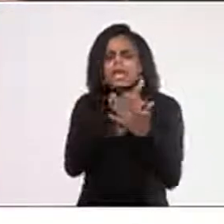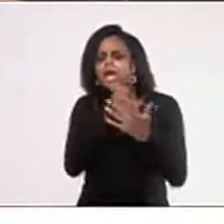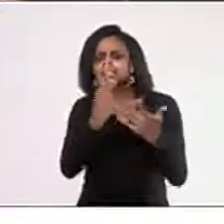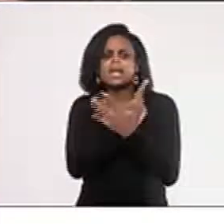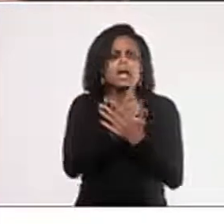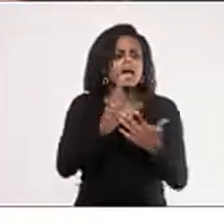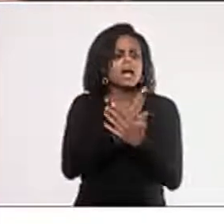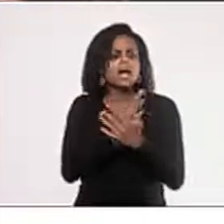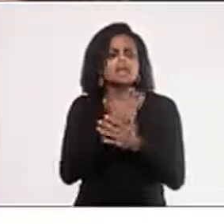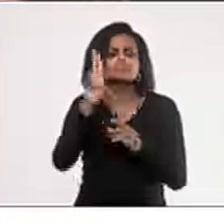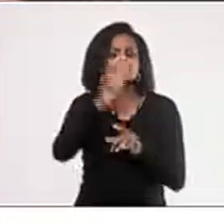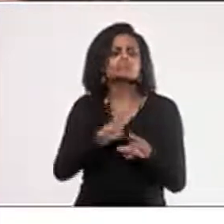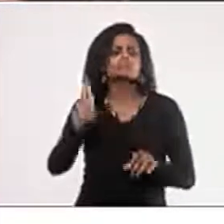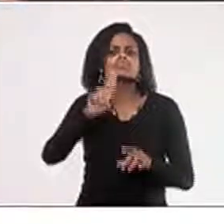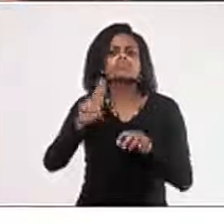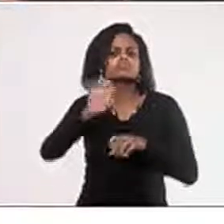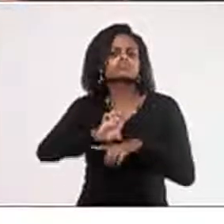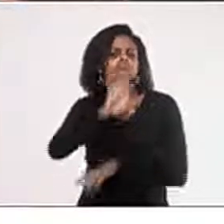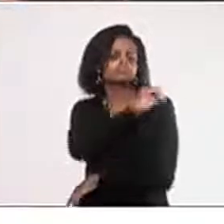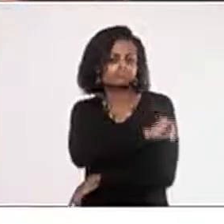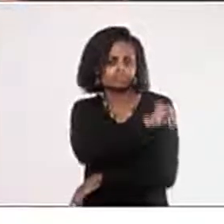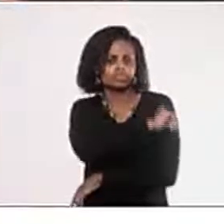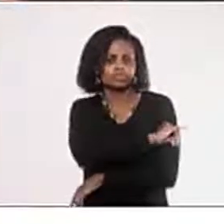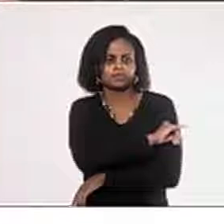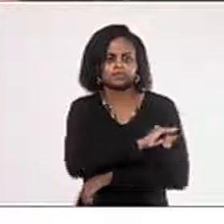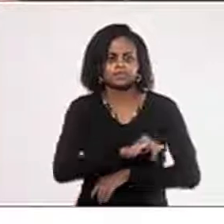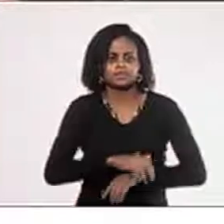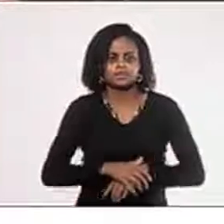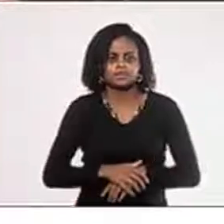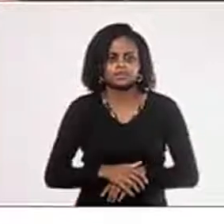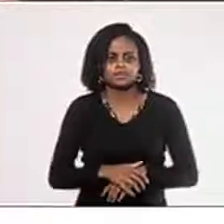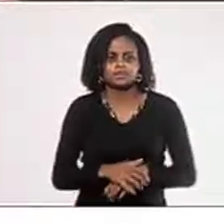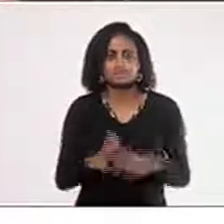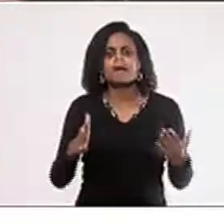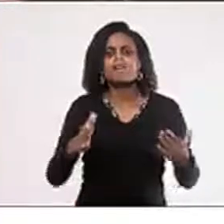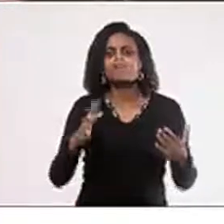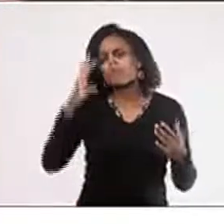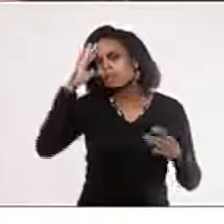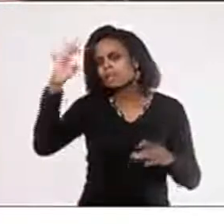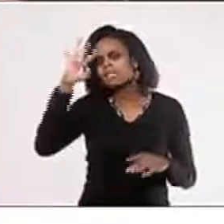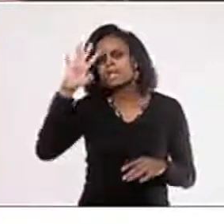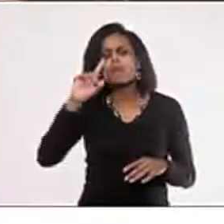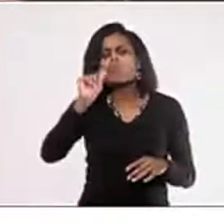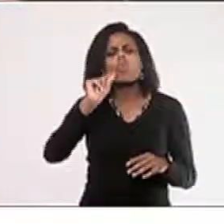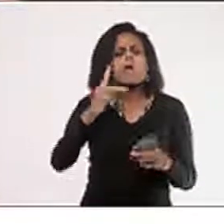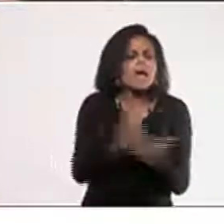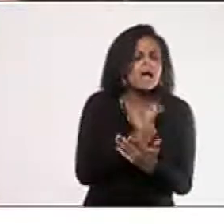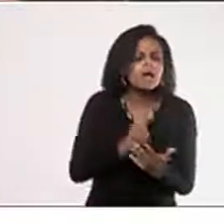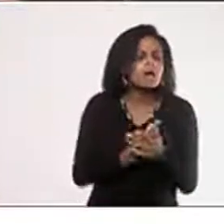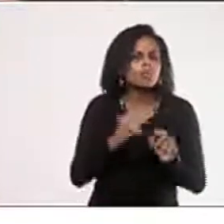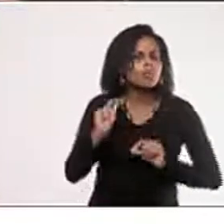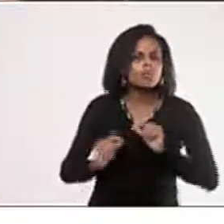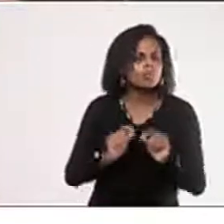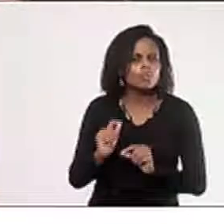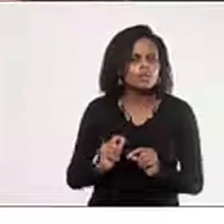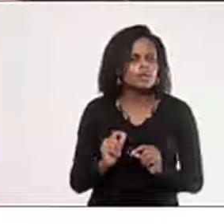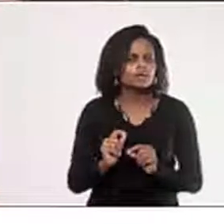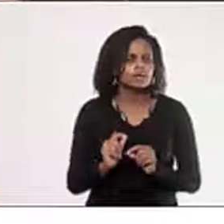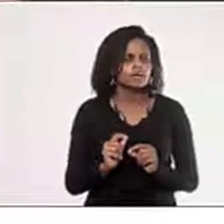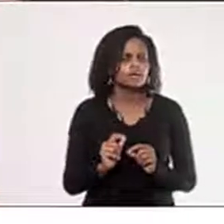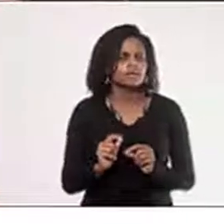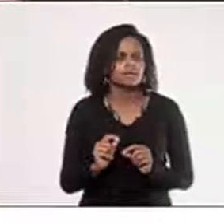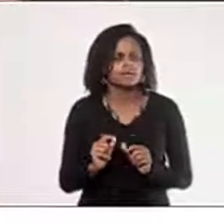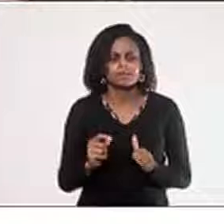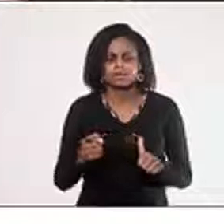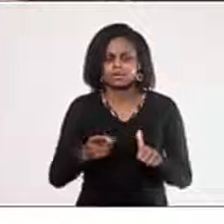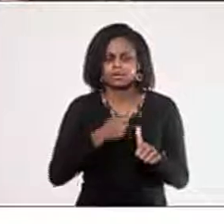nas universidades estaduais do Rio de Janeiro. Ora, vamos pensar que irregularidades são essas. Primeiro